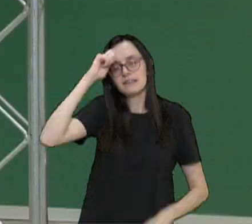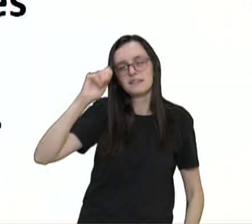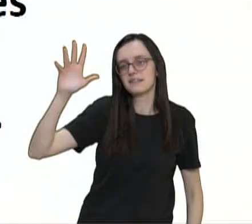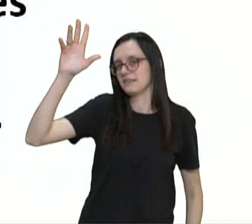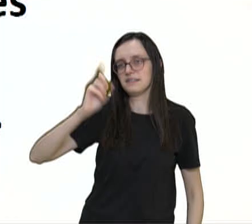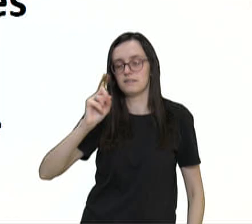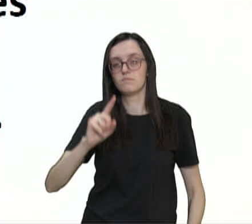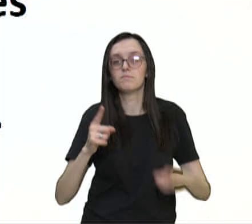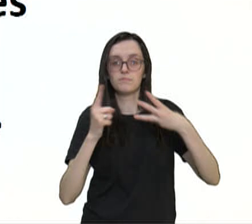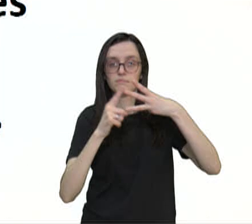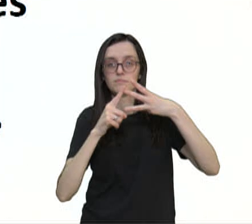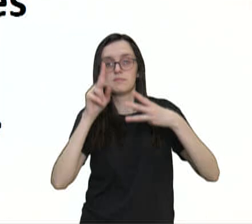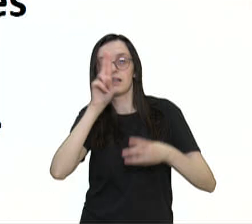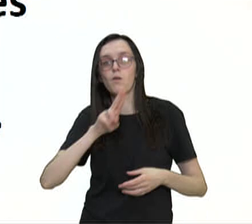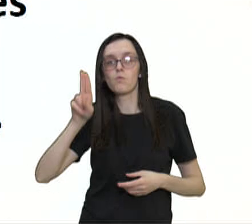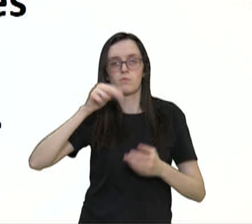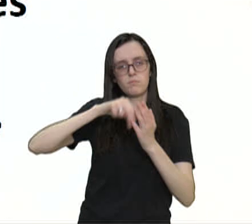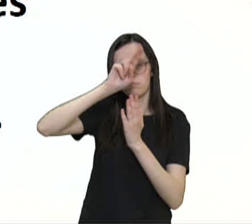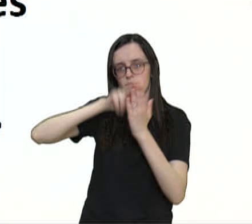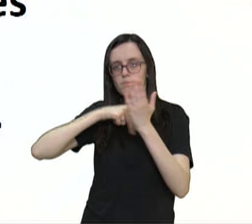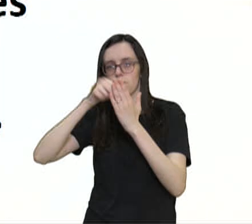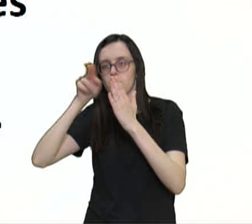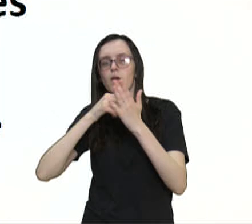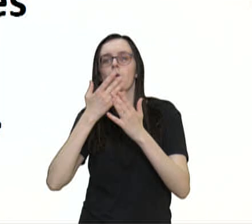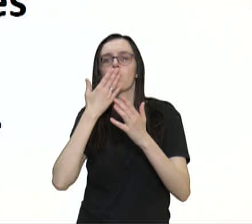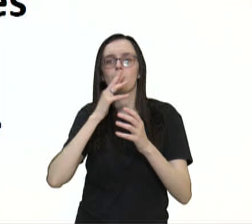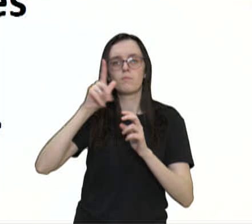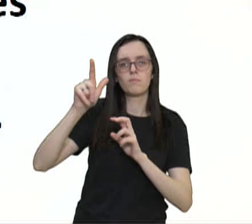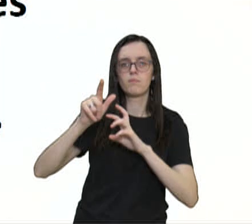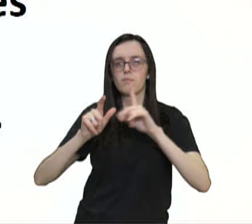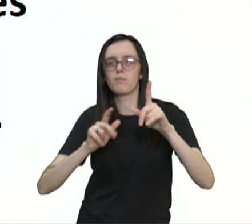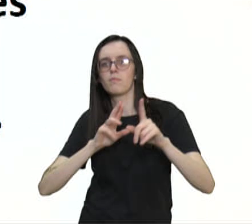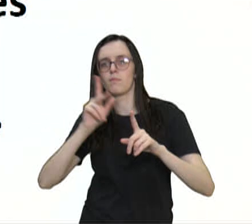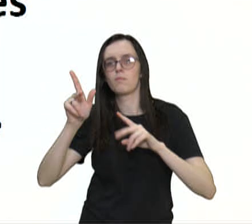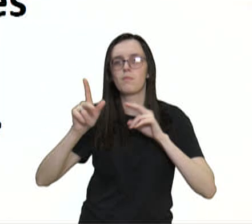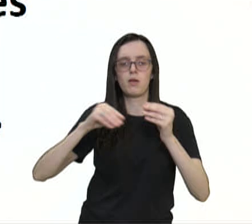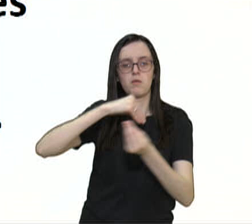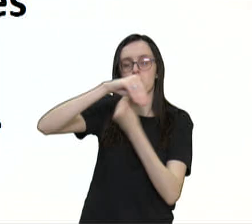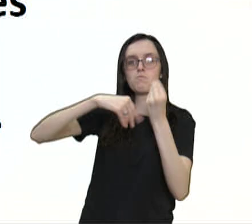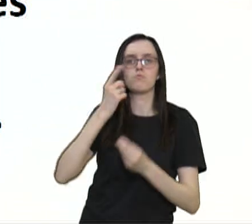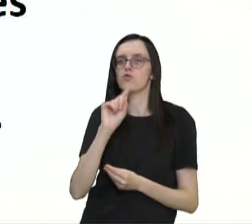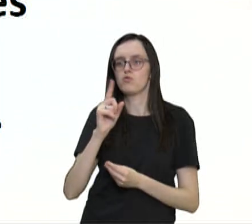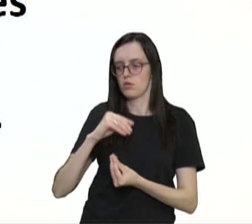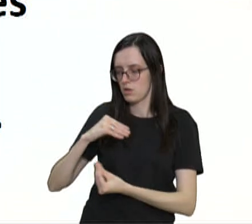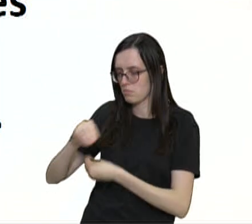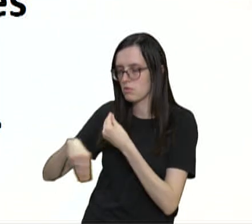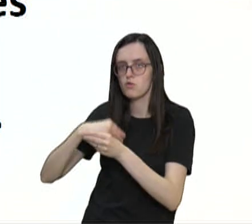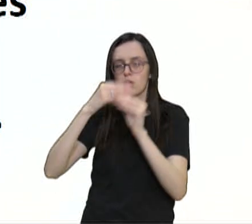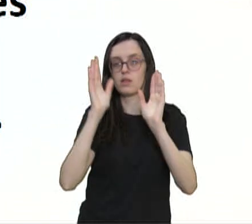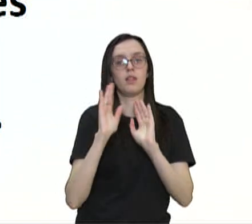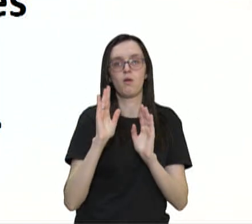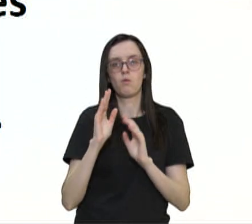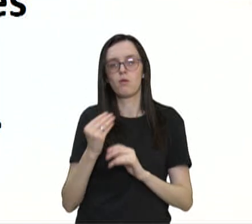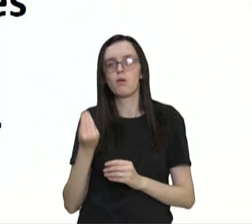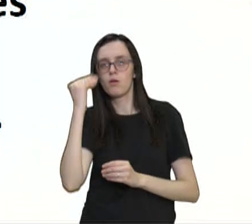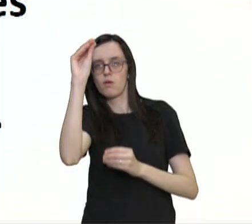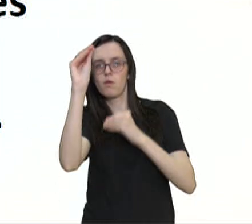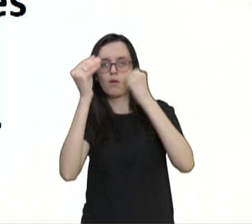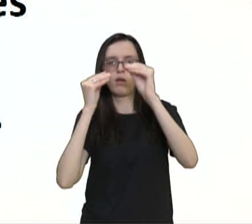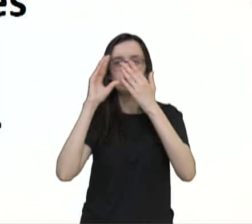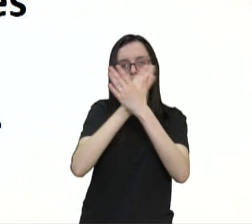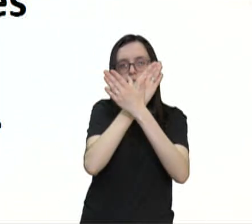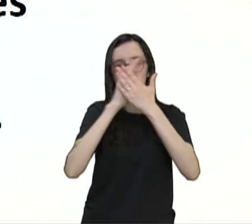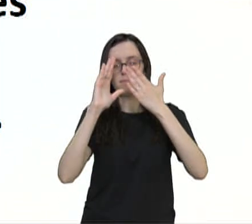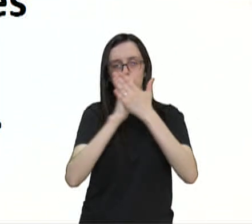é usar pinceladas rápidas de cores dissociadas. Isso é, que elas não são misturadas antes de chegar na tela. Por isso,